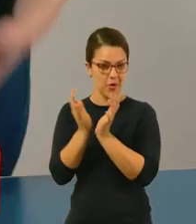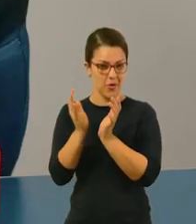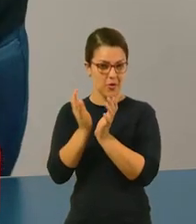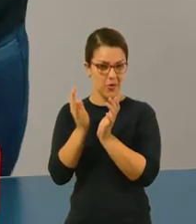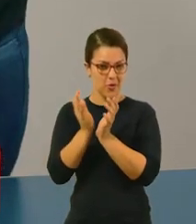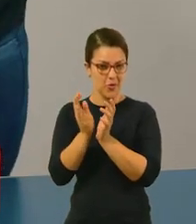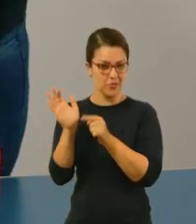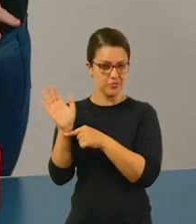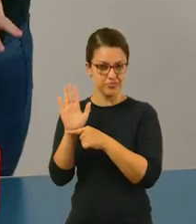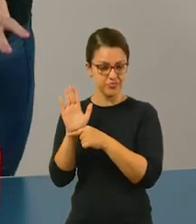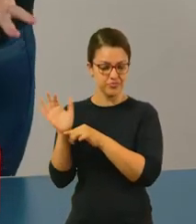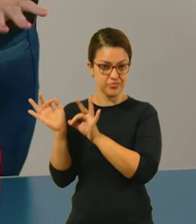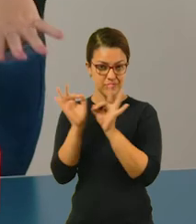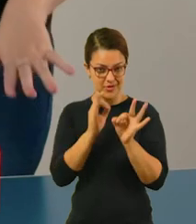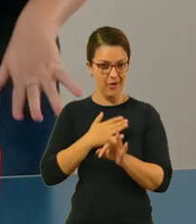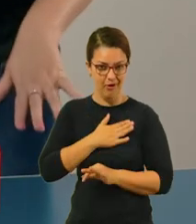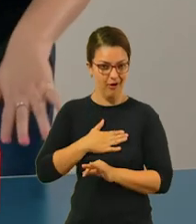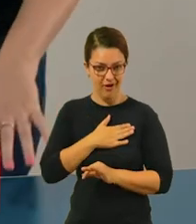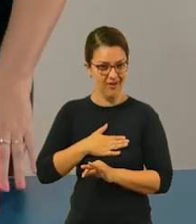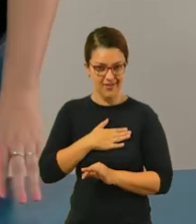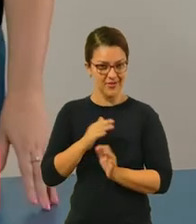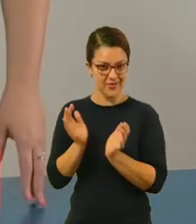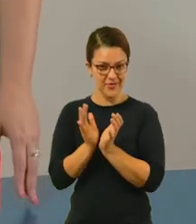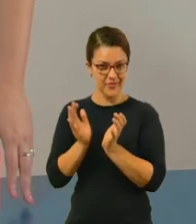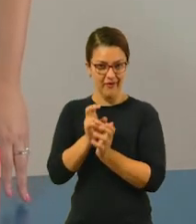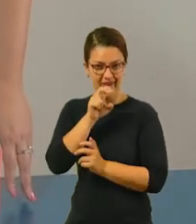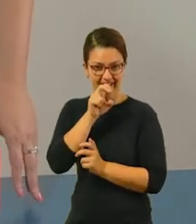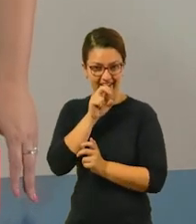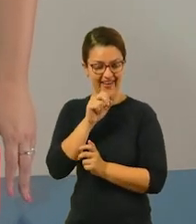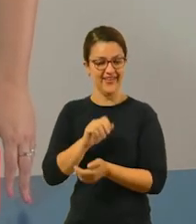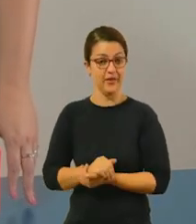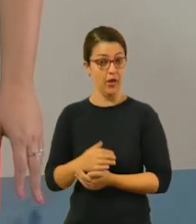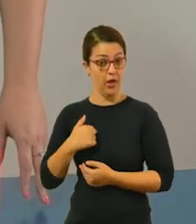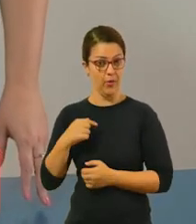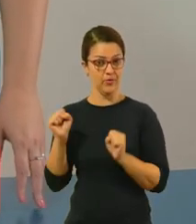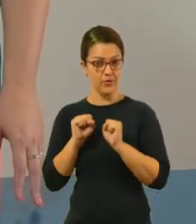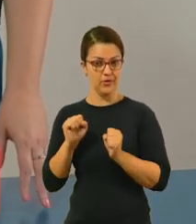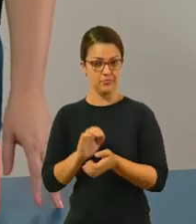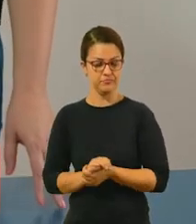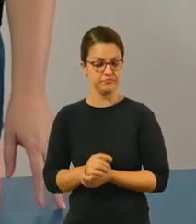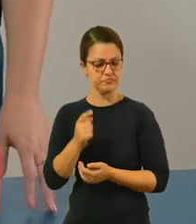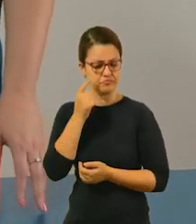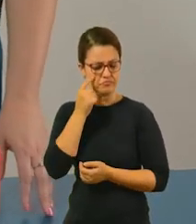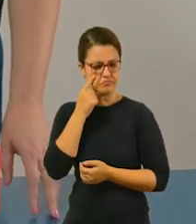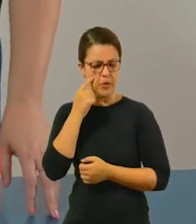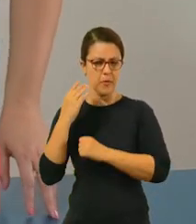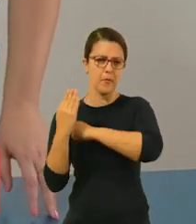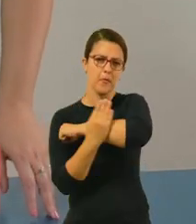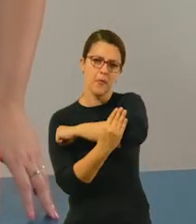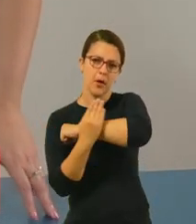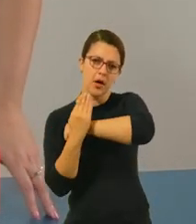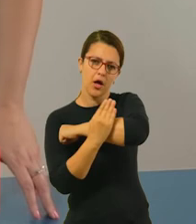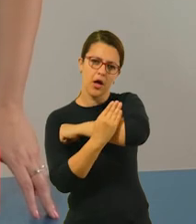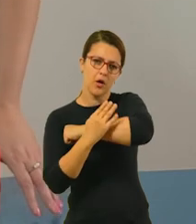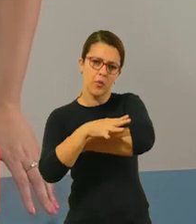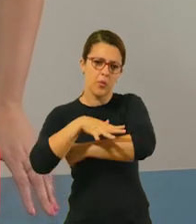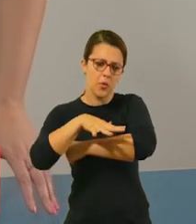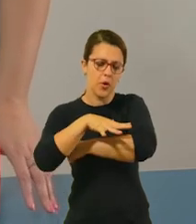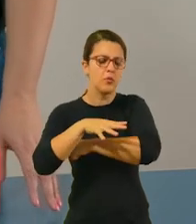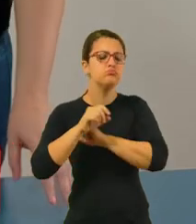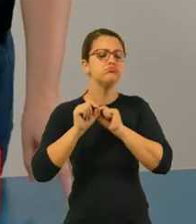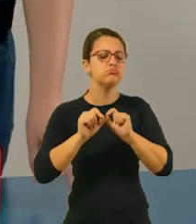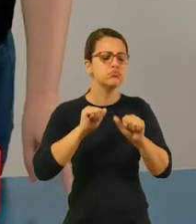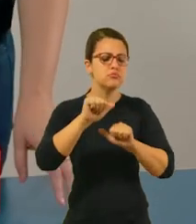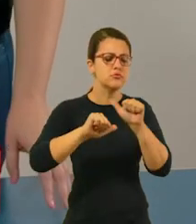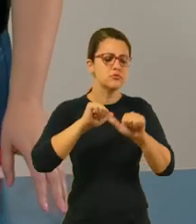Turma da Mônica? Eu adoro! E aí você vai ver o vídeo e observar o que mudou no bairro. Então você vai colocar